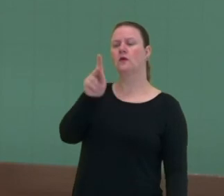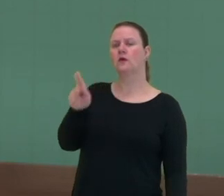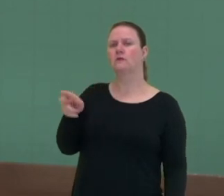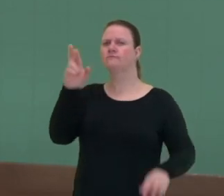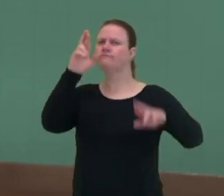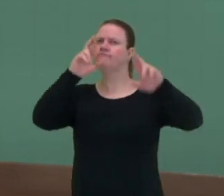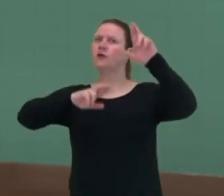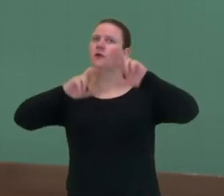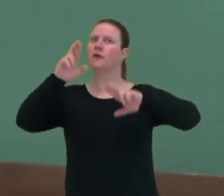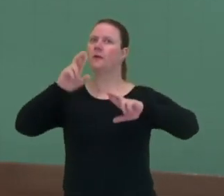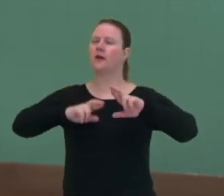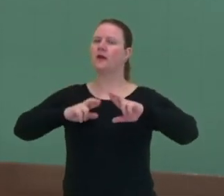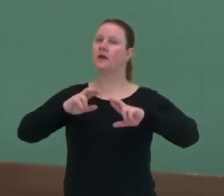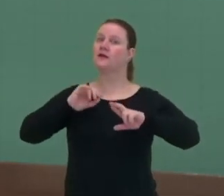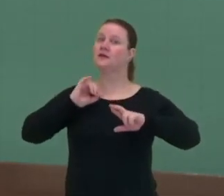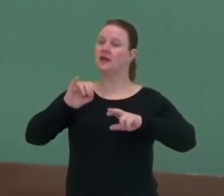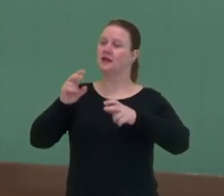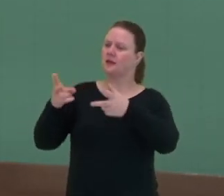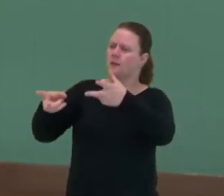verifique se eles